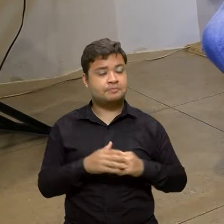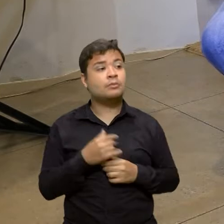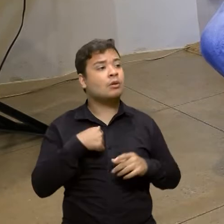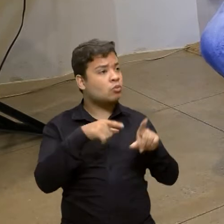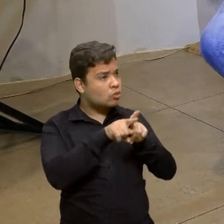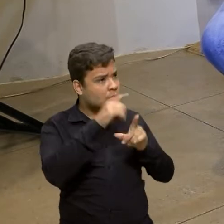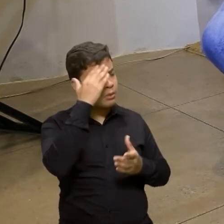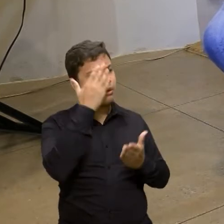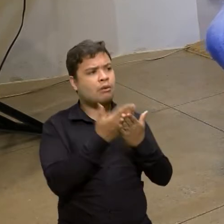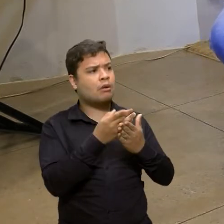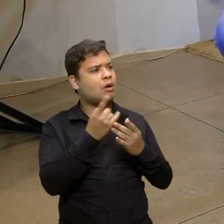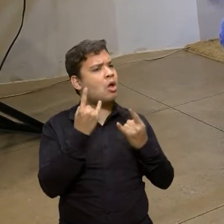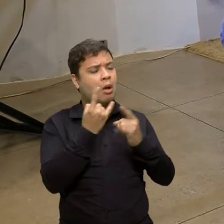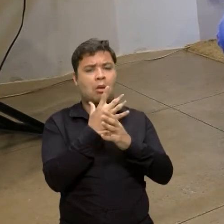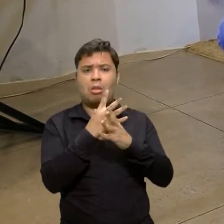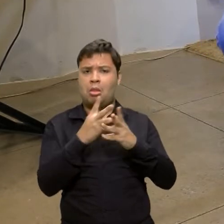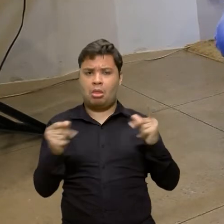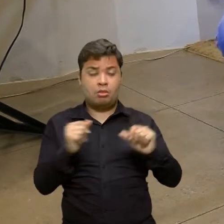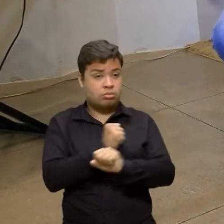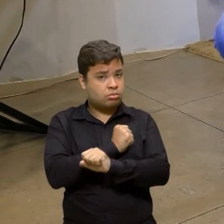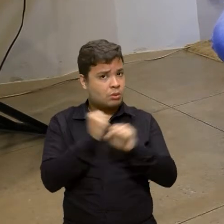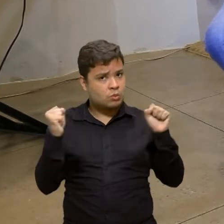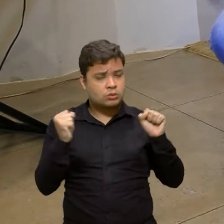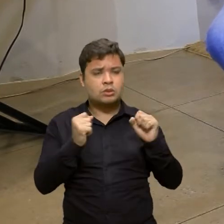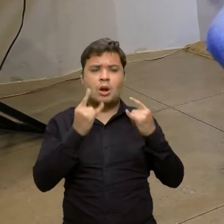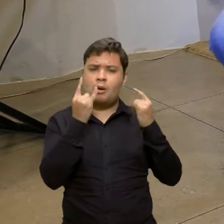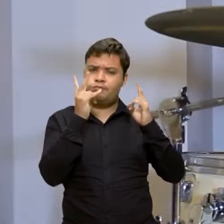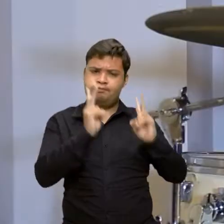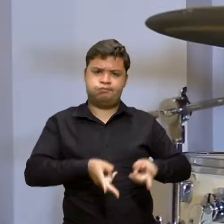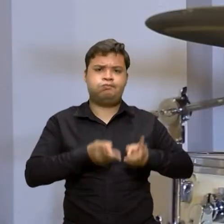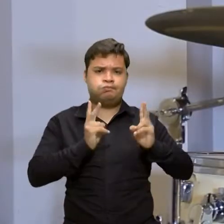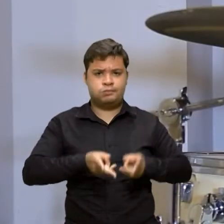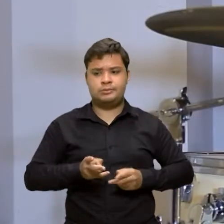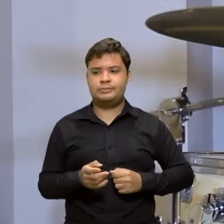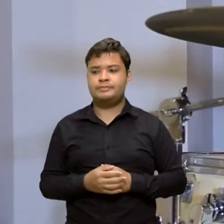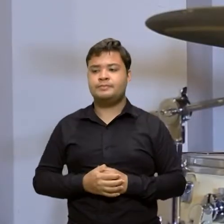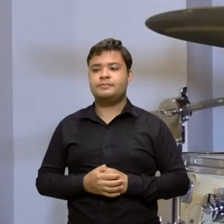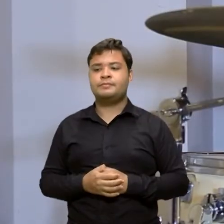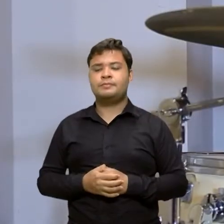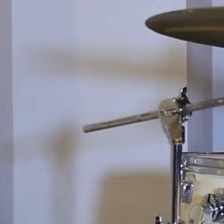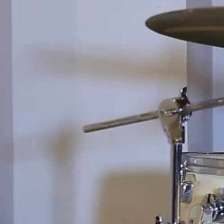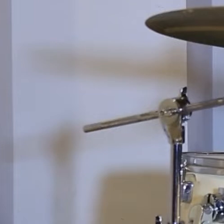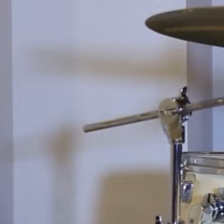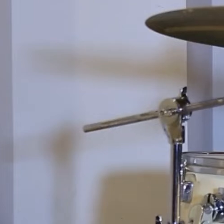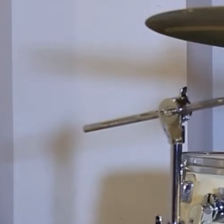creio na imortalidade do rock and roll.